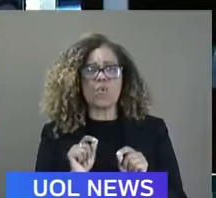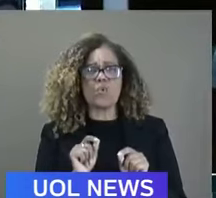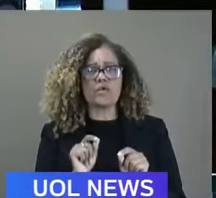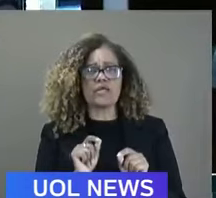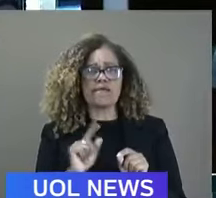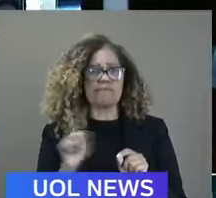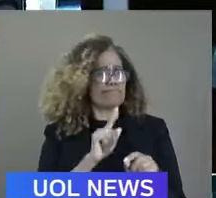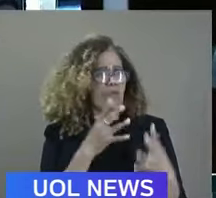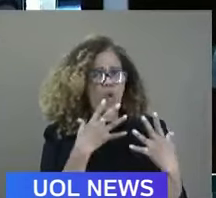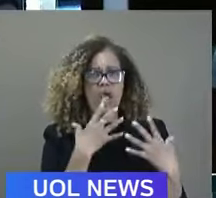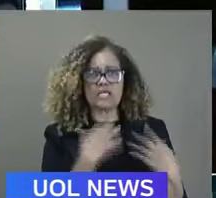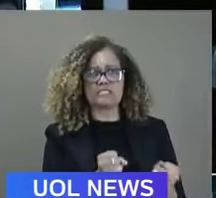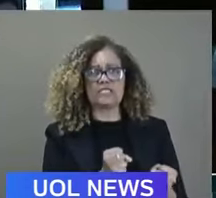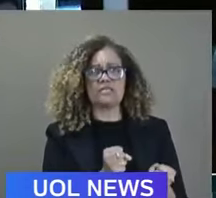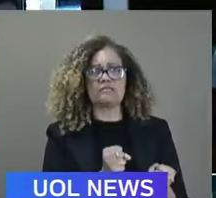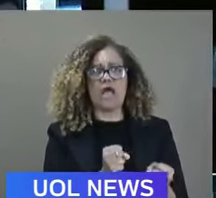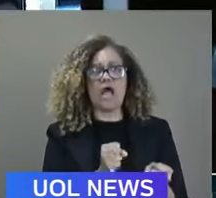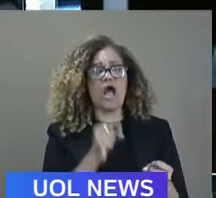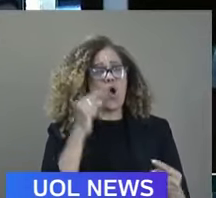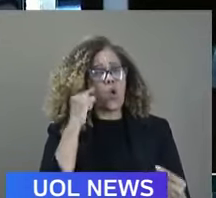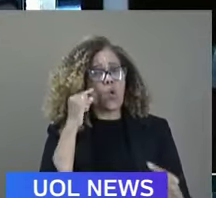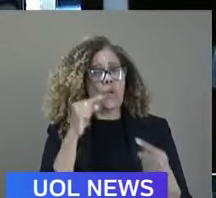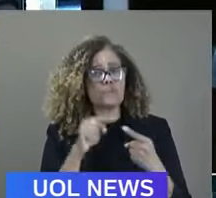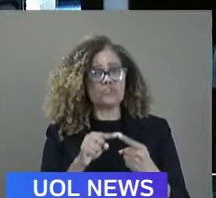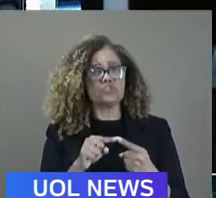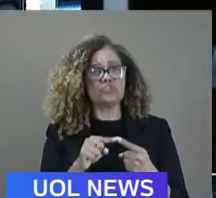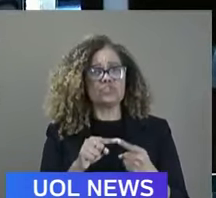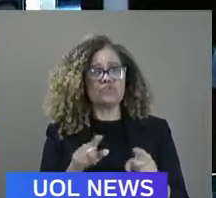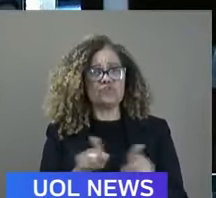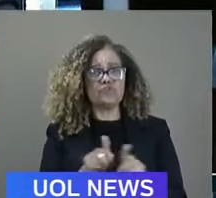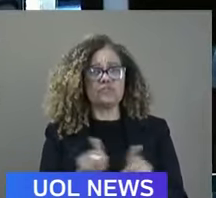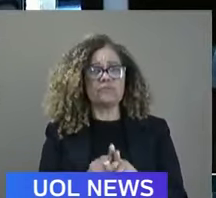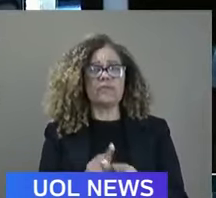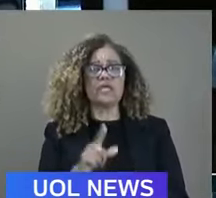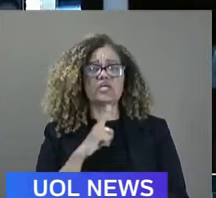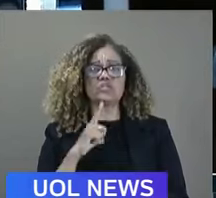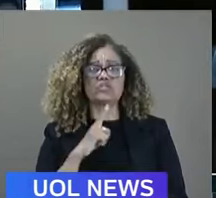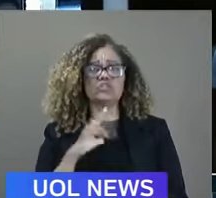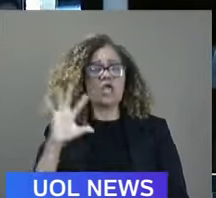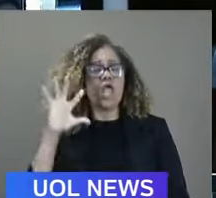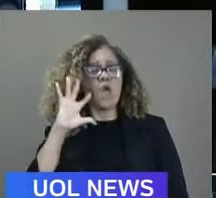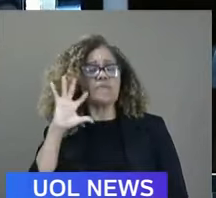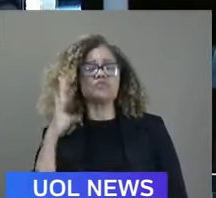a veemência com o objetivo comum de se buscar uma solução pacífica.